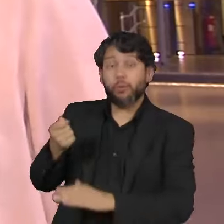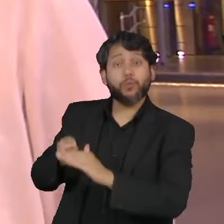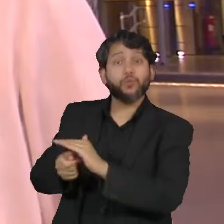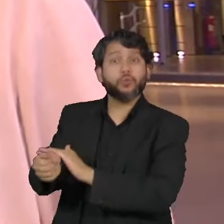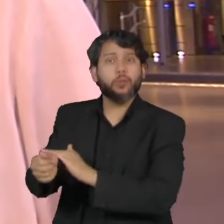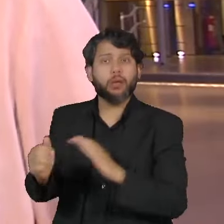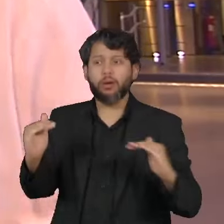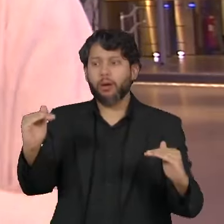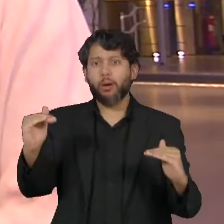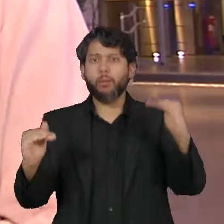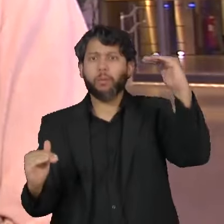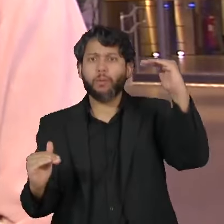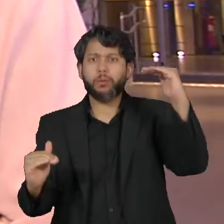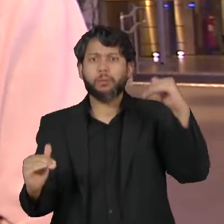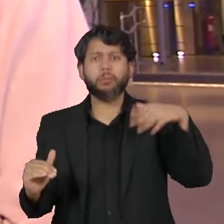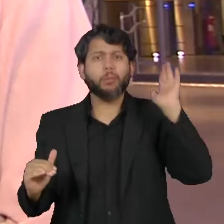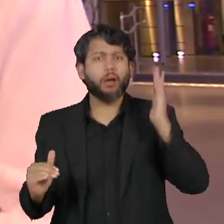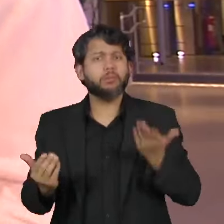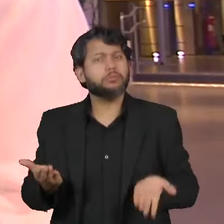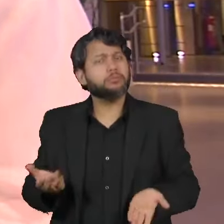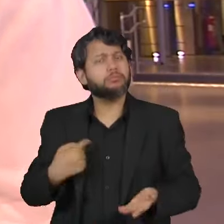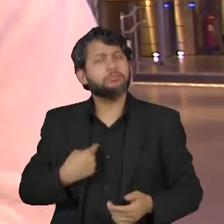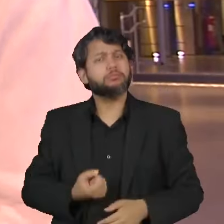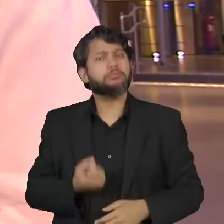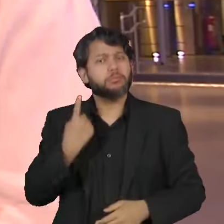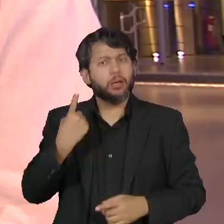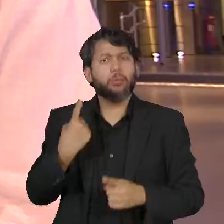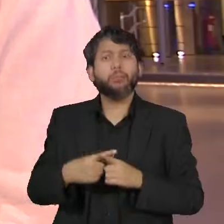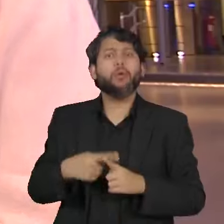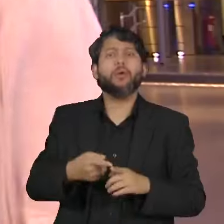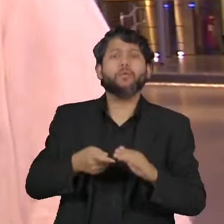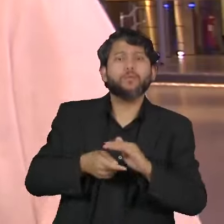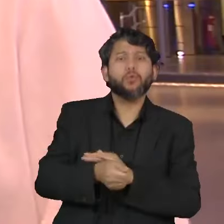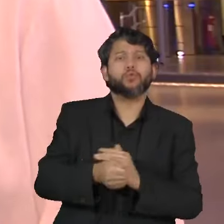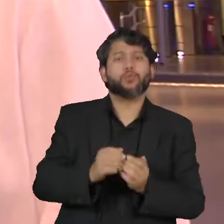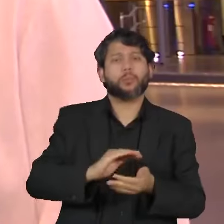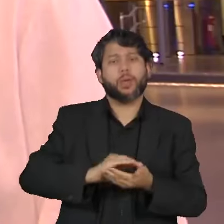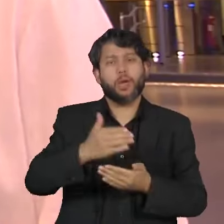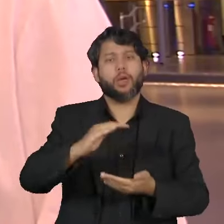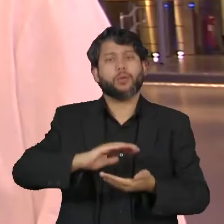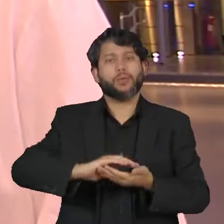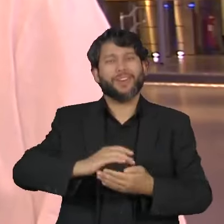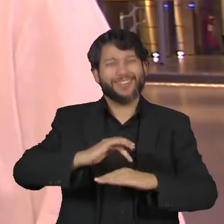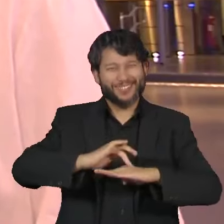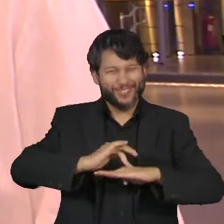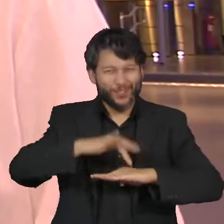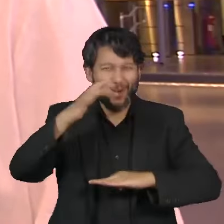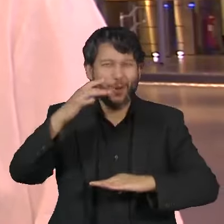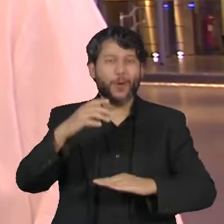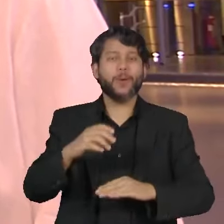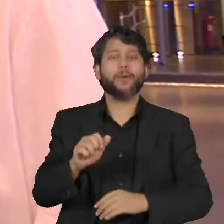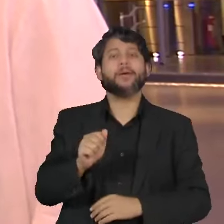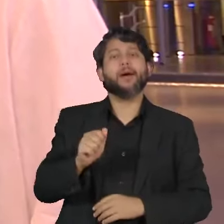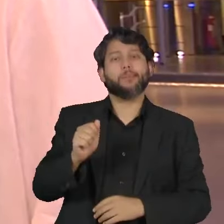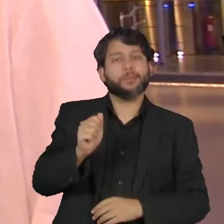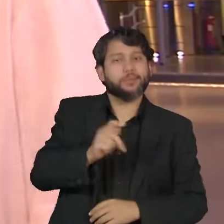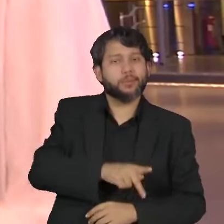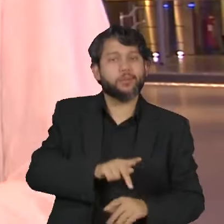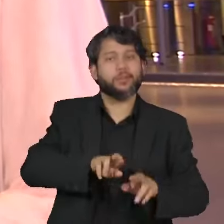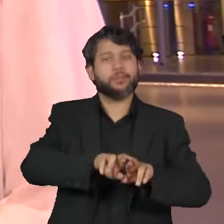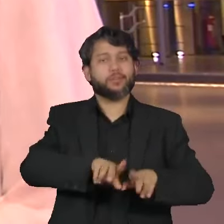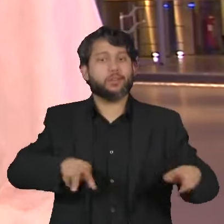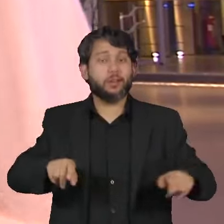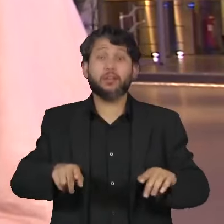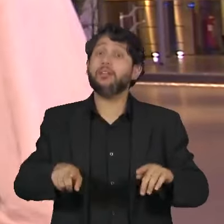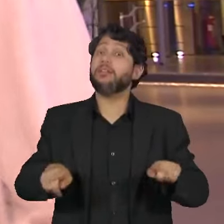de quem aplica o dinheiro em títulos privados, fundos de investimento, títulos públicos, planos de previdência e até mesmo